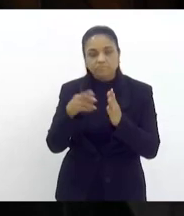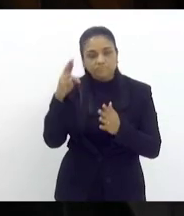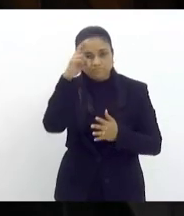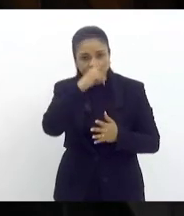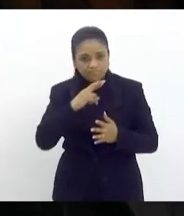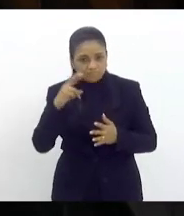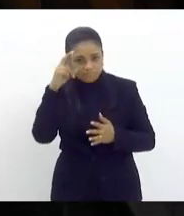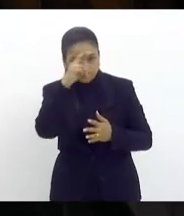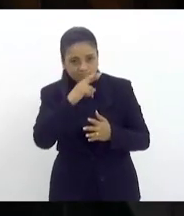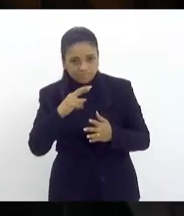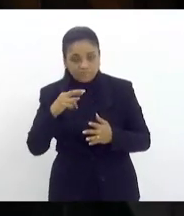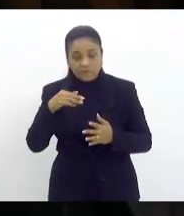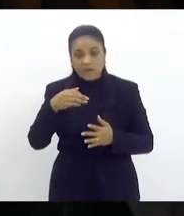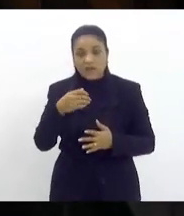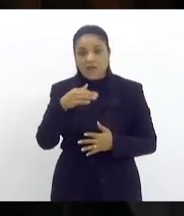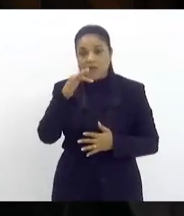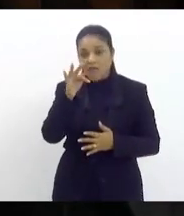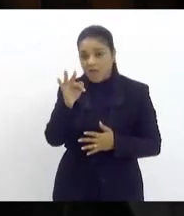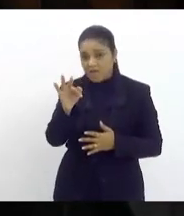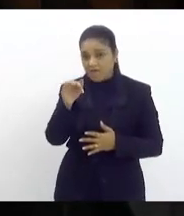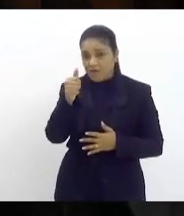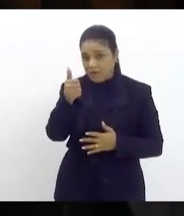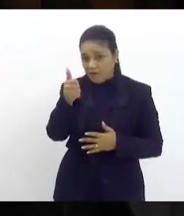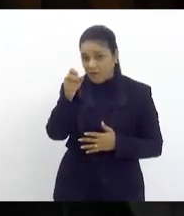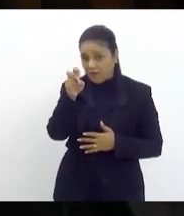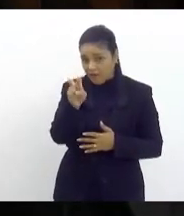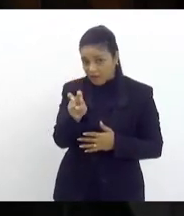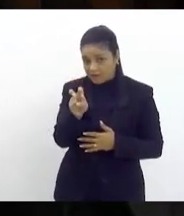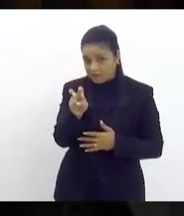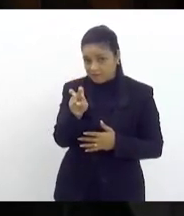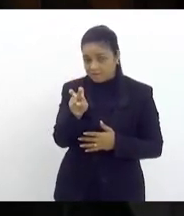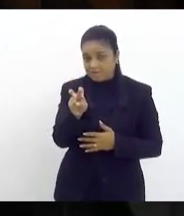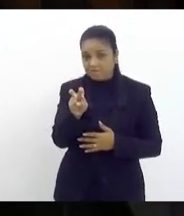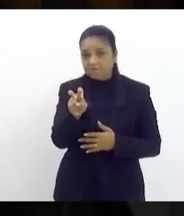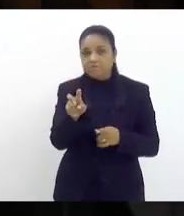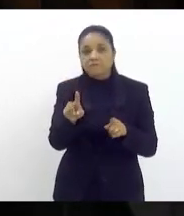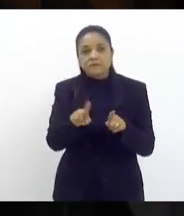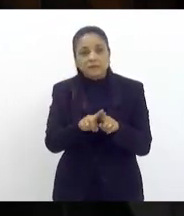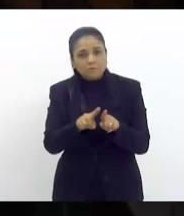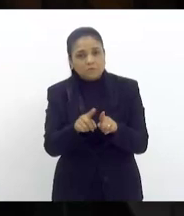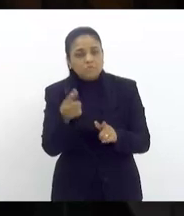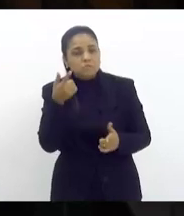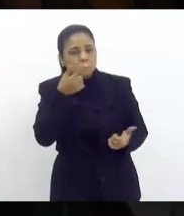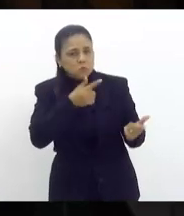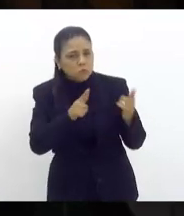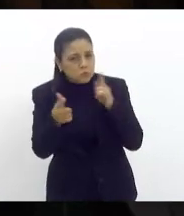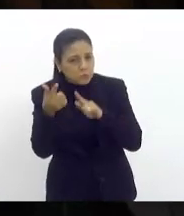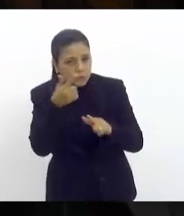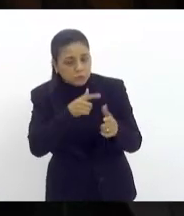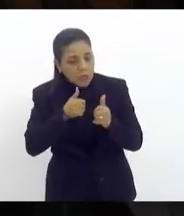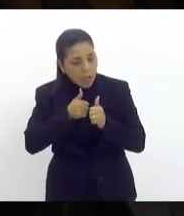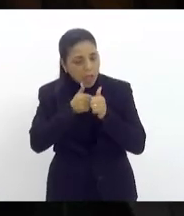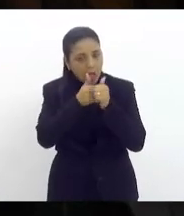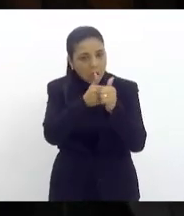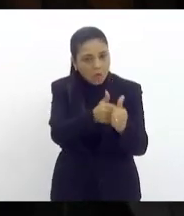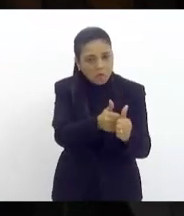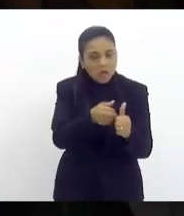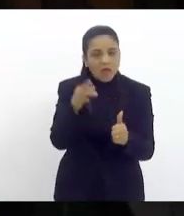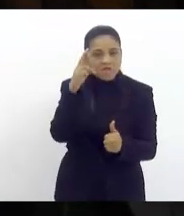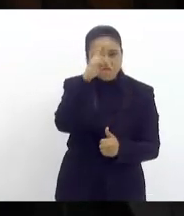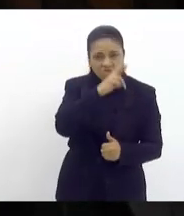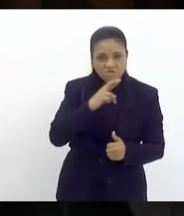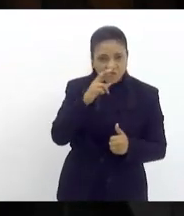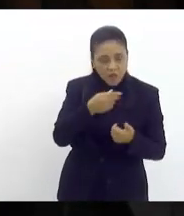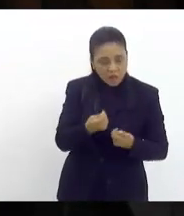da F-15, para exatamente conseguir dar conta de acompanhar e fiscalizar